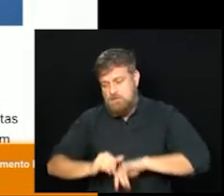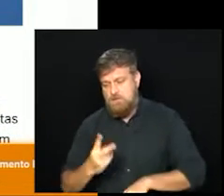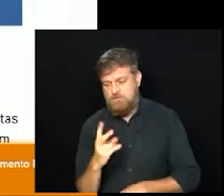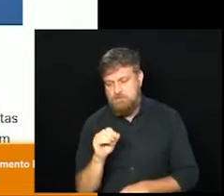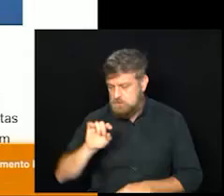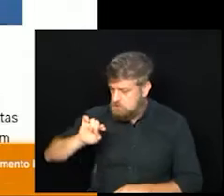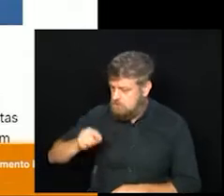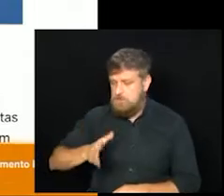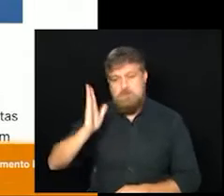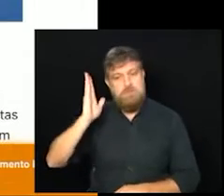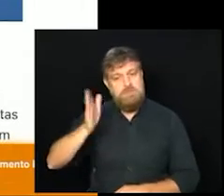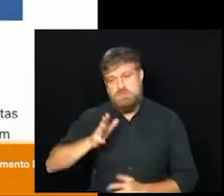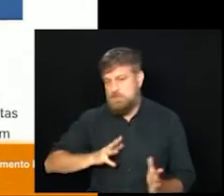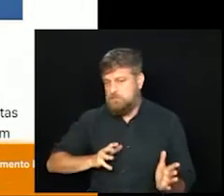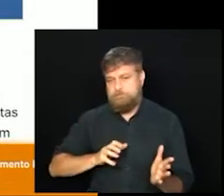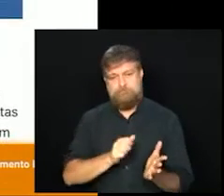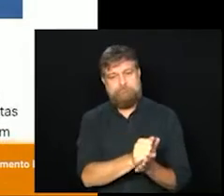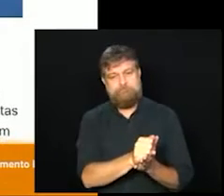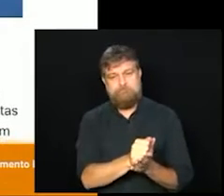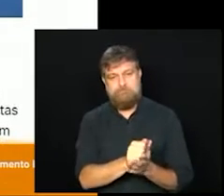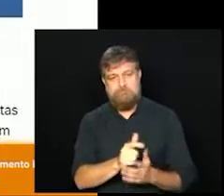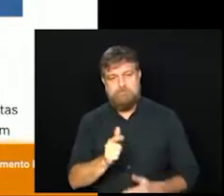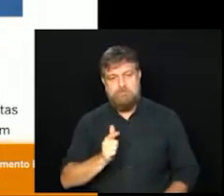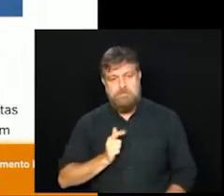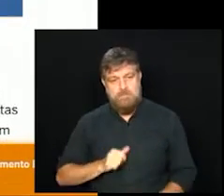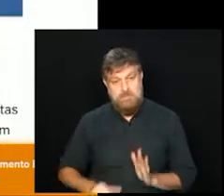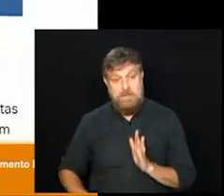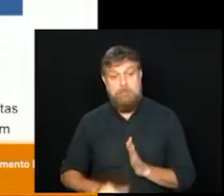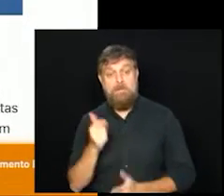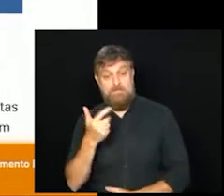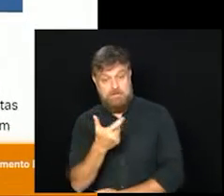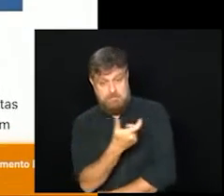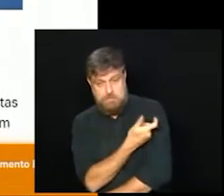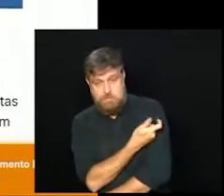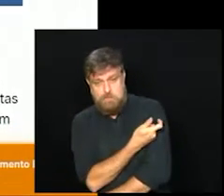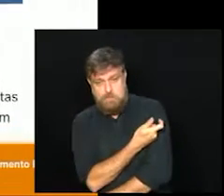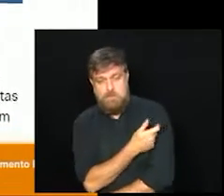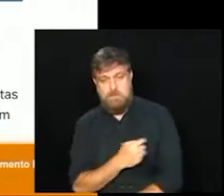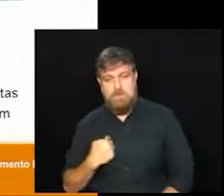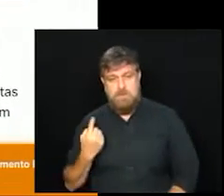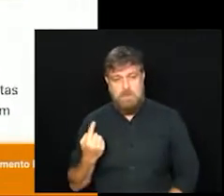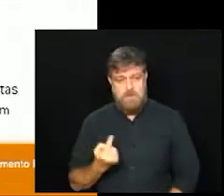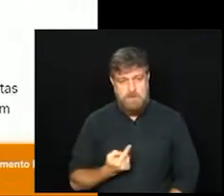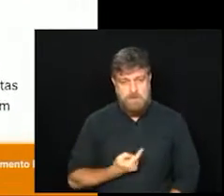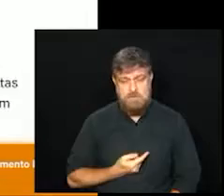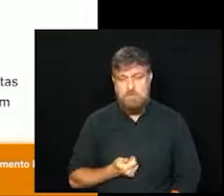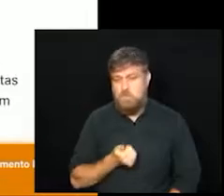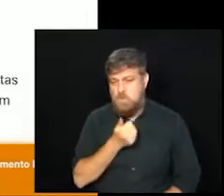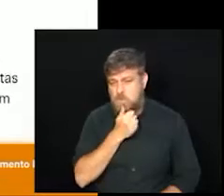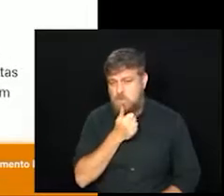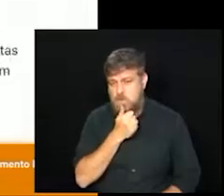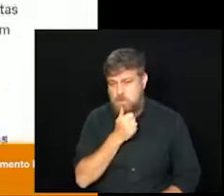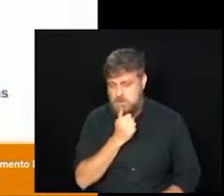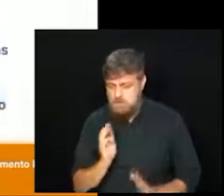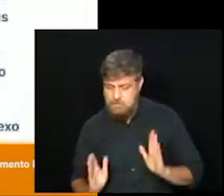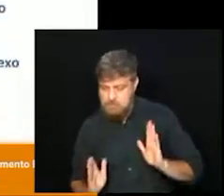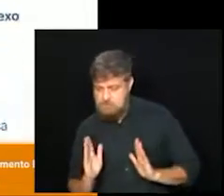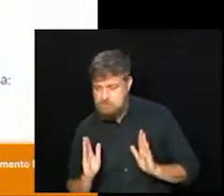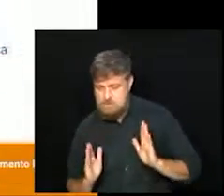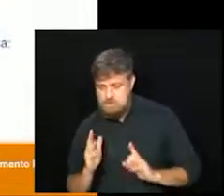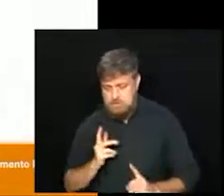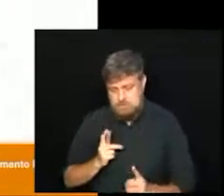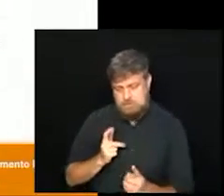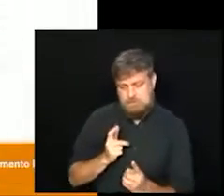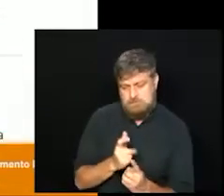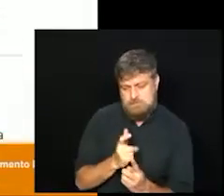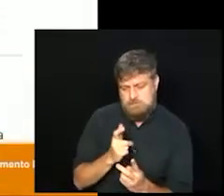doses acabaram. É esse agendamento para a primeira dose. Certo. Nós estamos ainda nesse público, lembrando que a